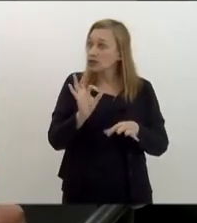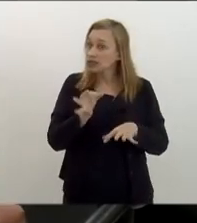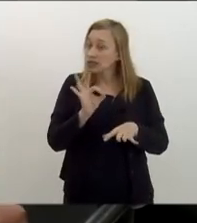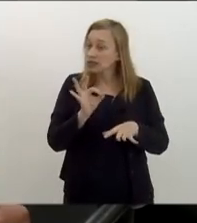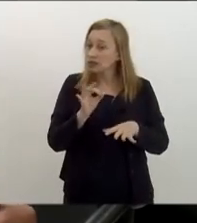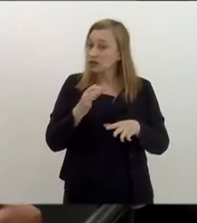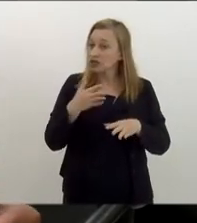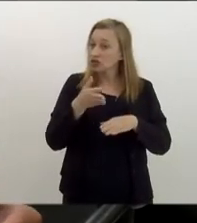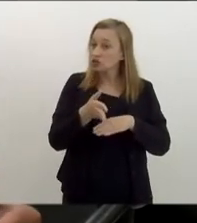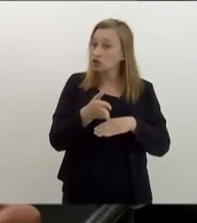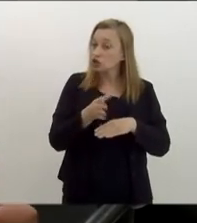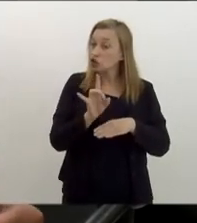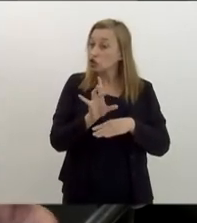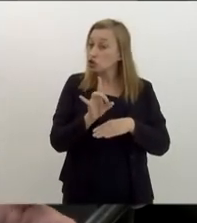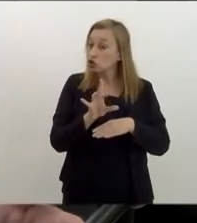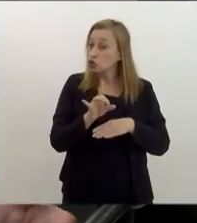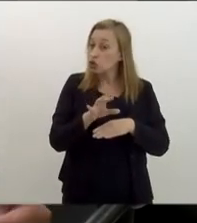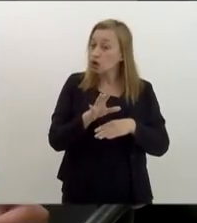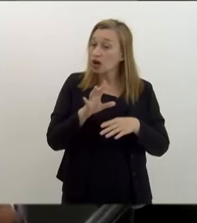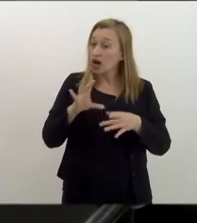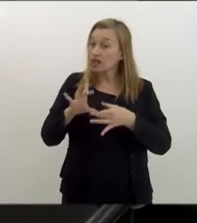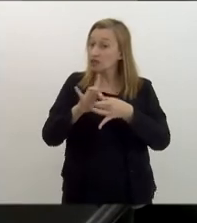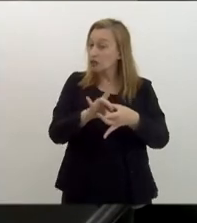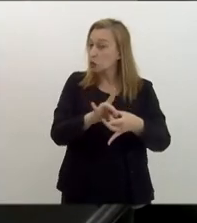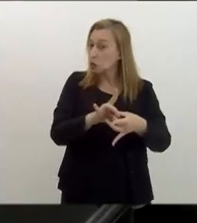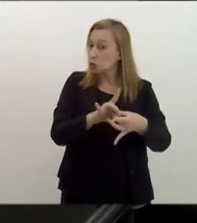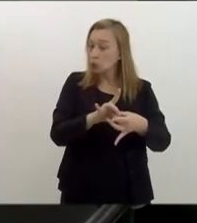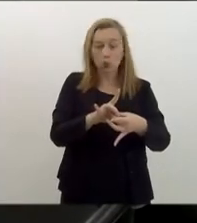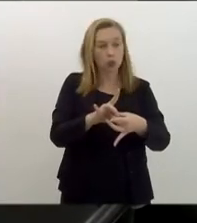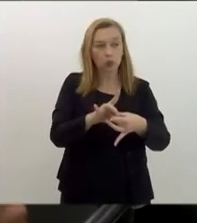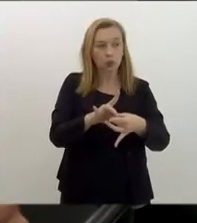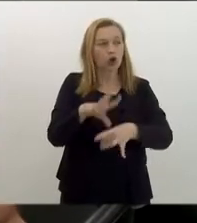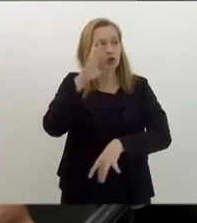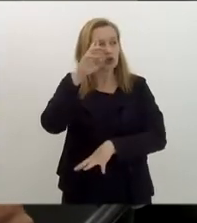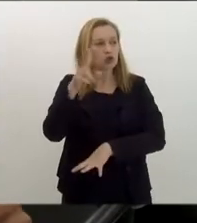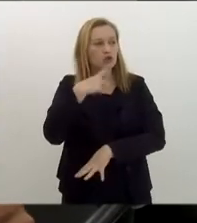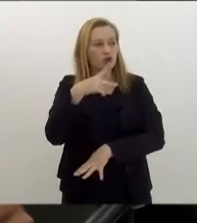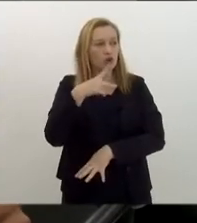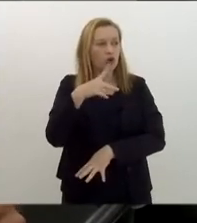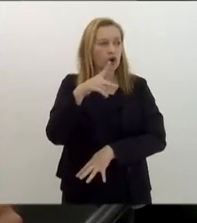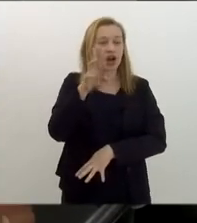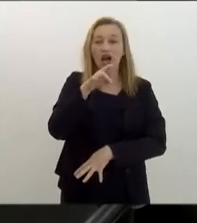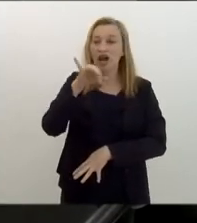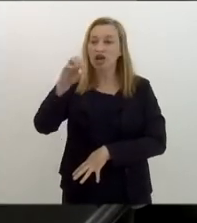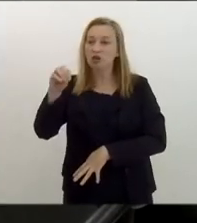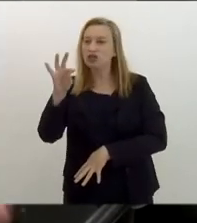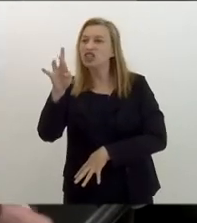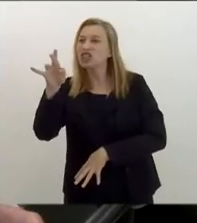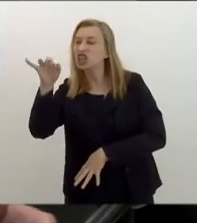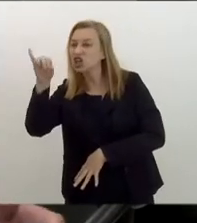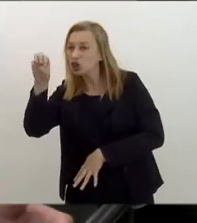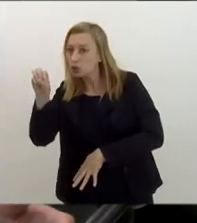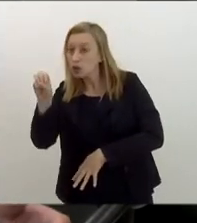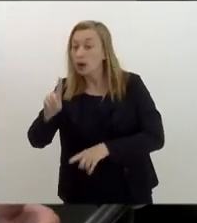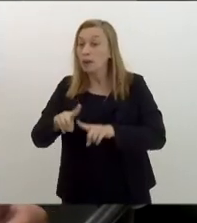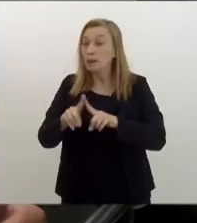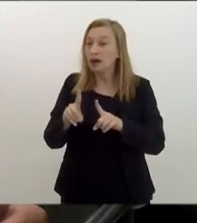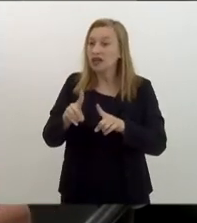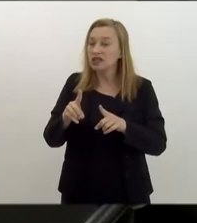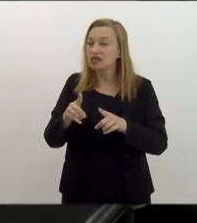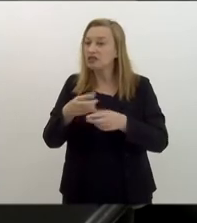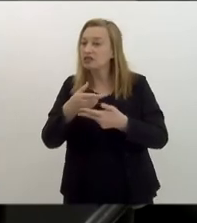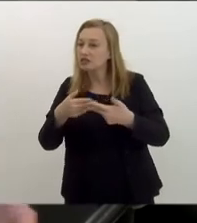está atingindo só as vinculadas que eu só citou o caso da Rio Trilhos mas a maioria das